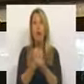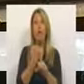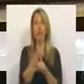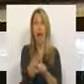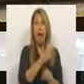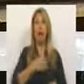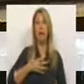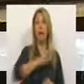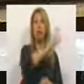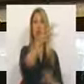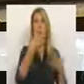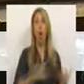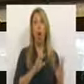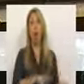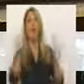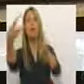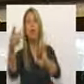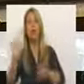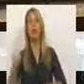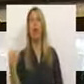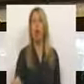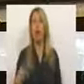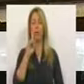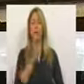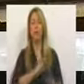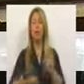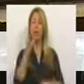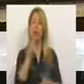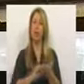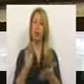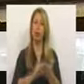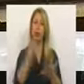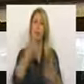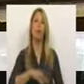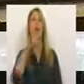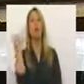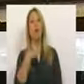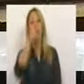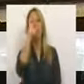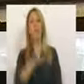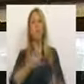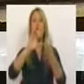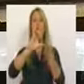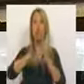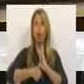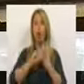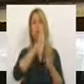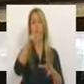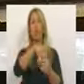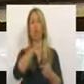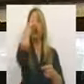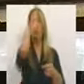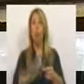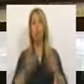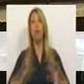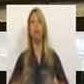regionais. Senhora Secretária de Estado, nós temos conhecimento de projetos que circulavam dentro do Governo de transferir para as